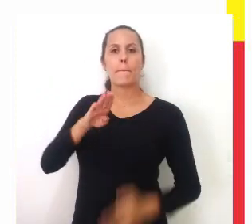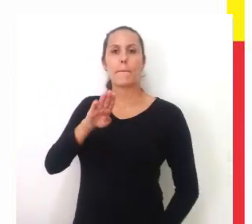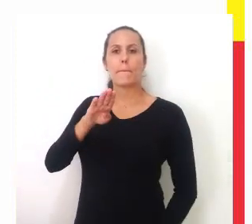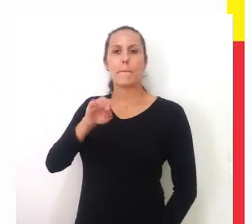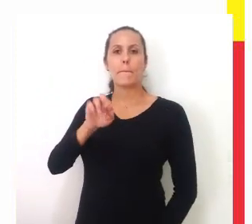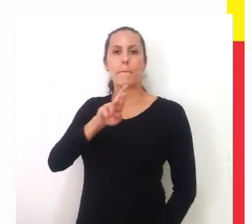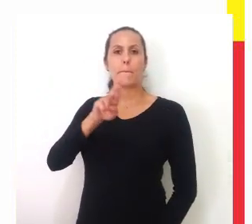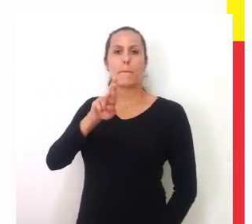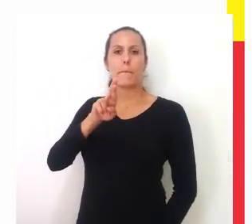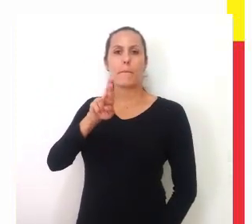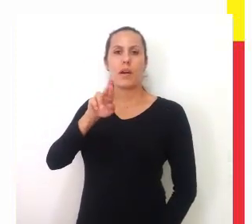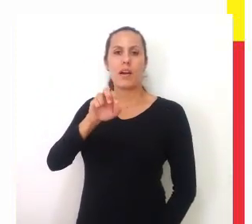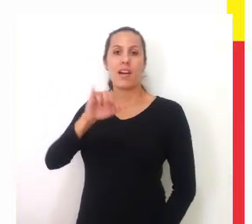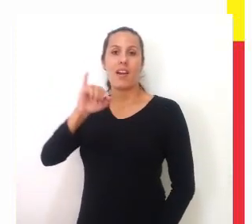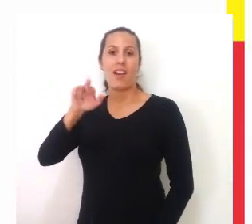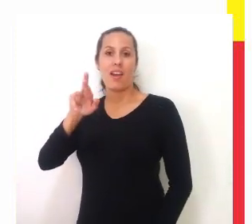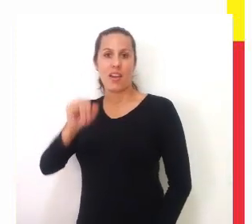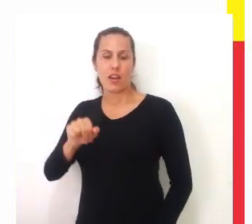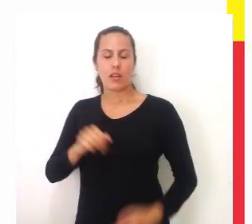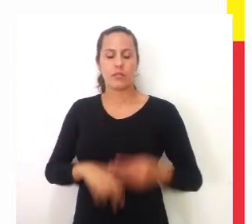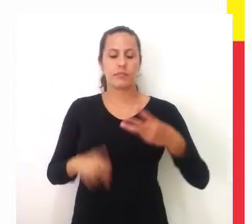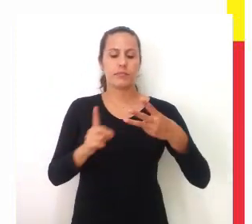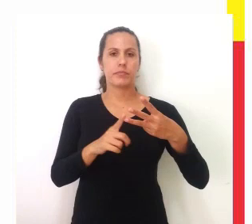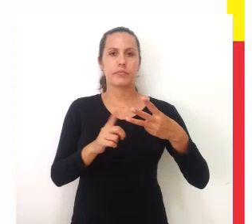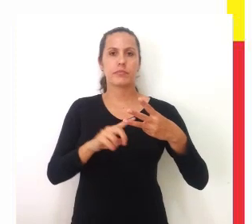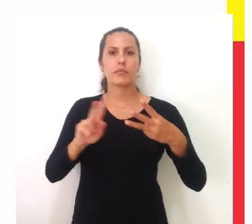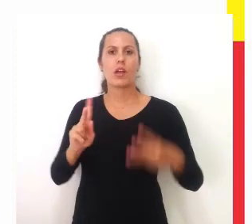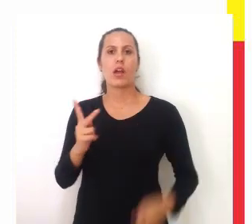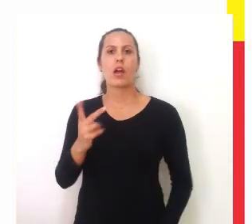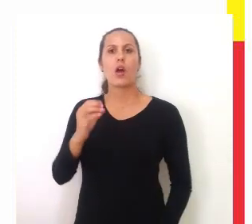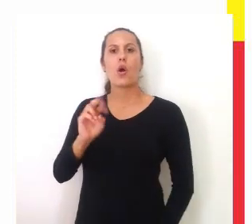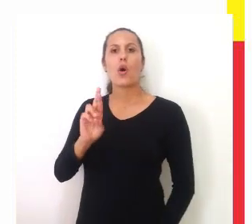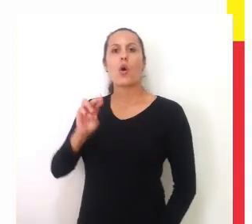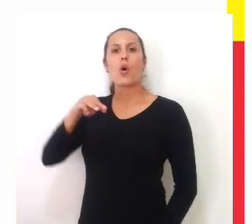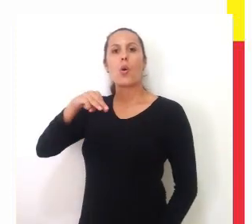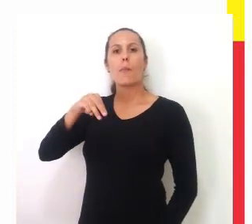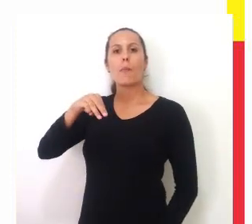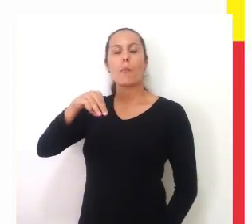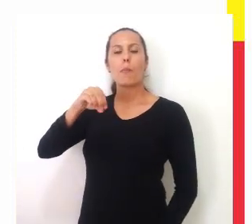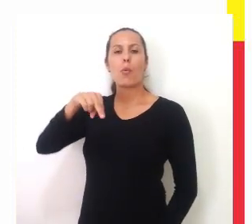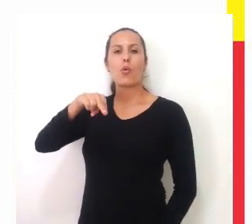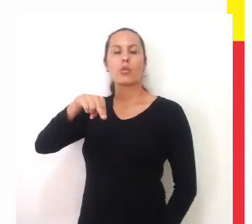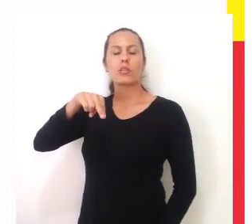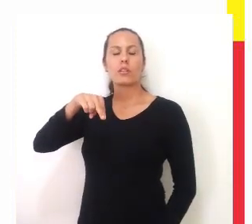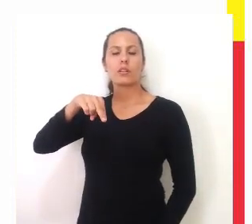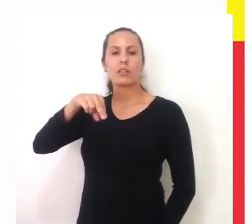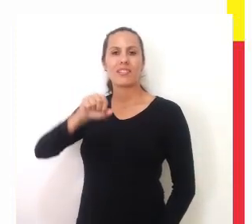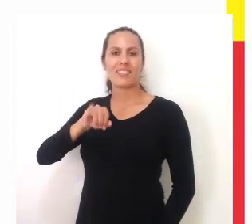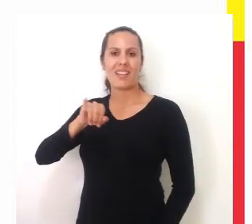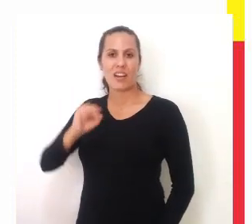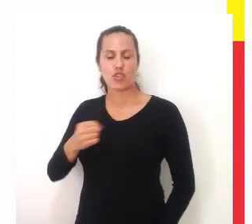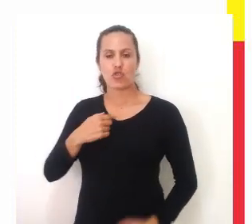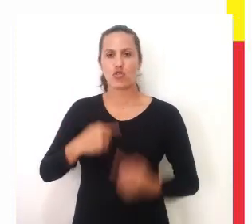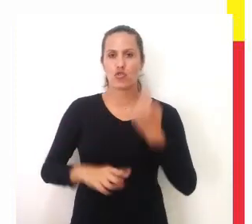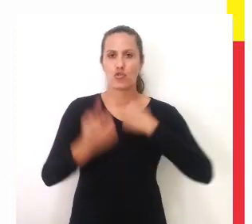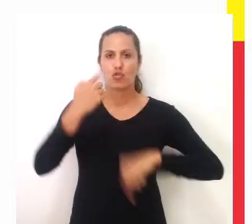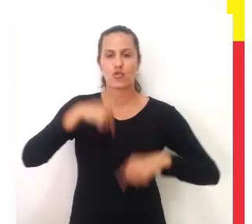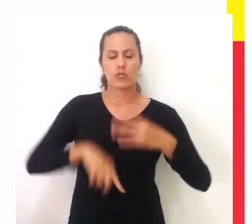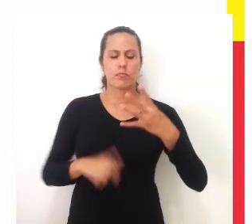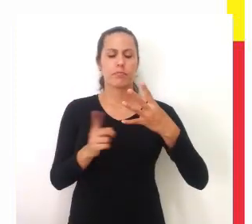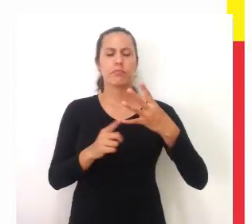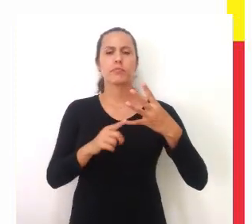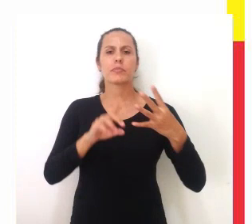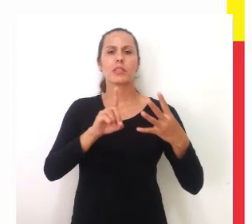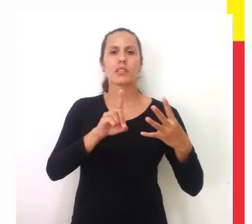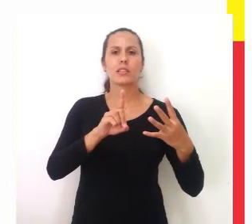de barreira. A gente vai para métodos hormonais. A gente vai conhecer